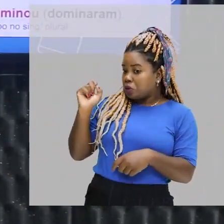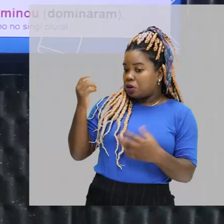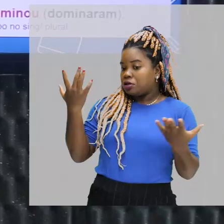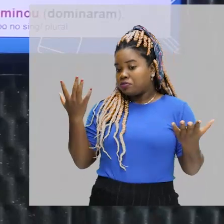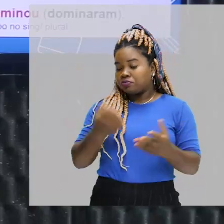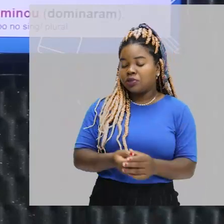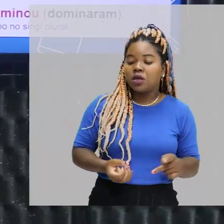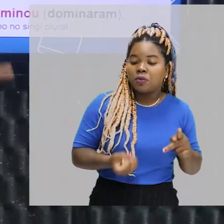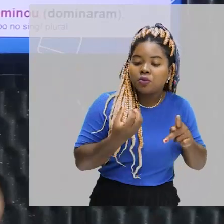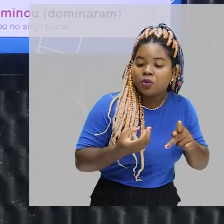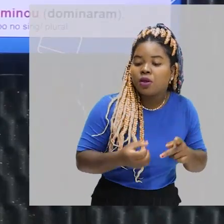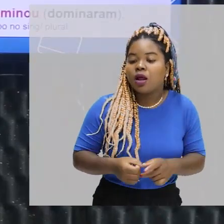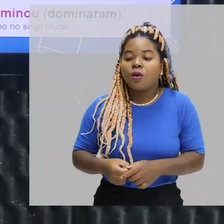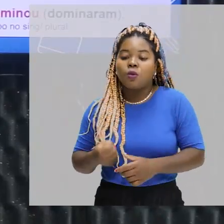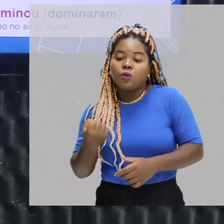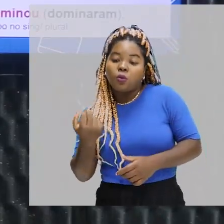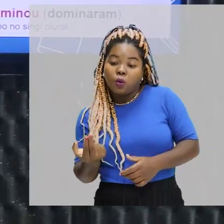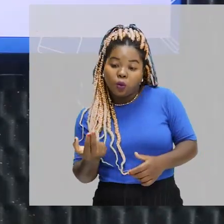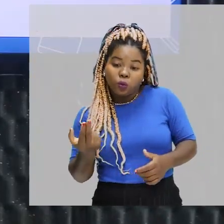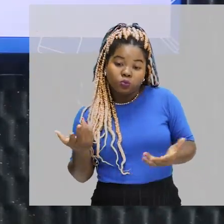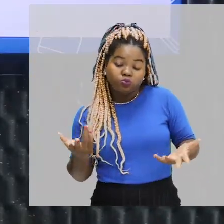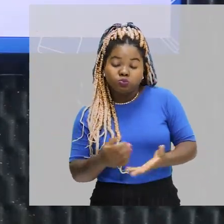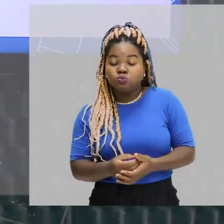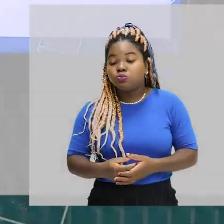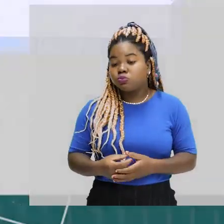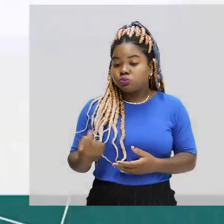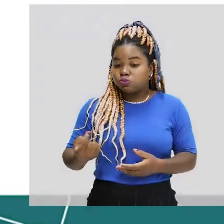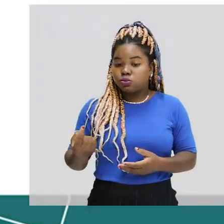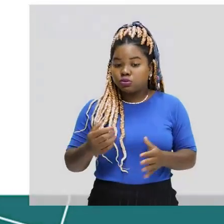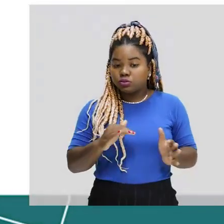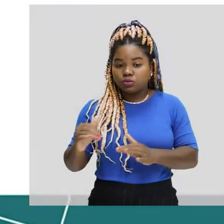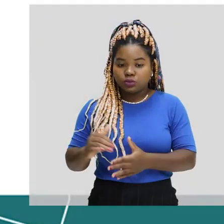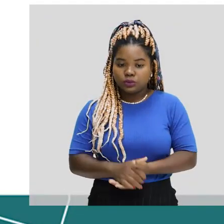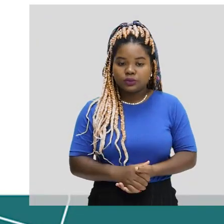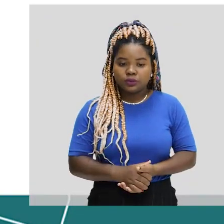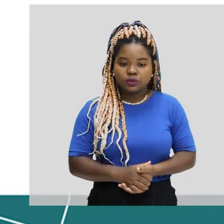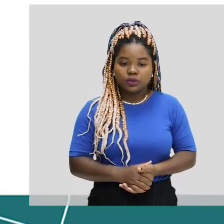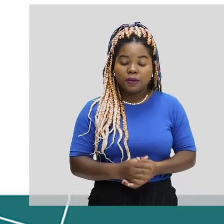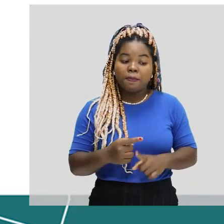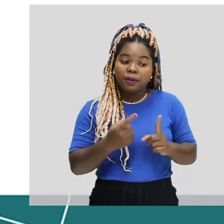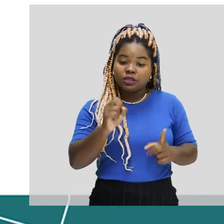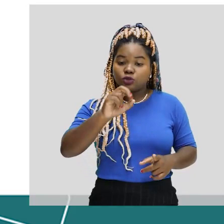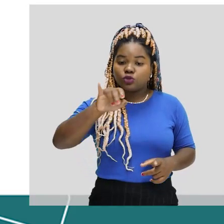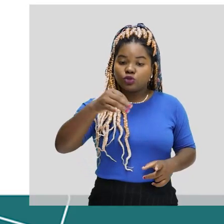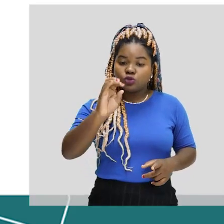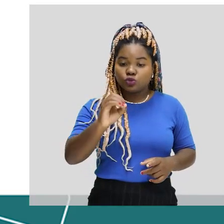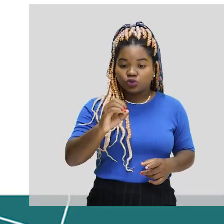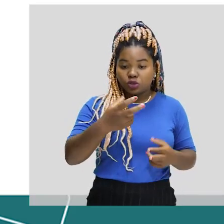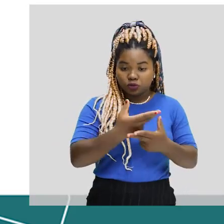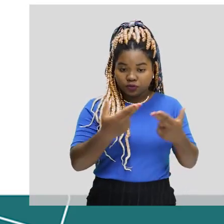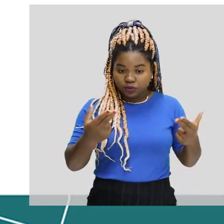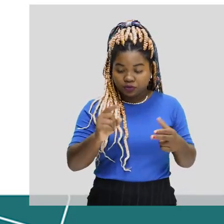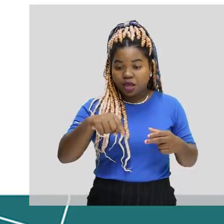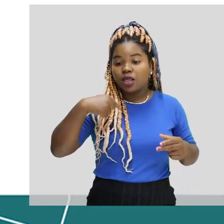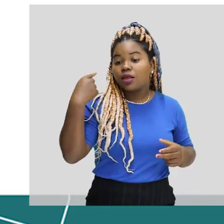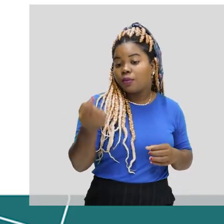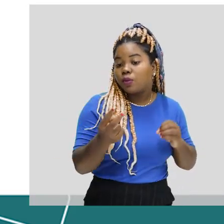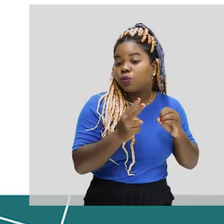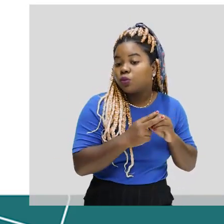alguém está representado pelo pronome oblíquo o. Agora, quando o sujeito composto estiver depois do